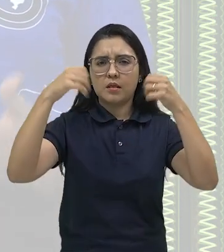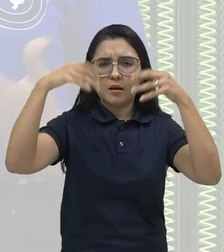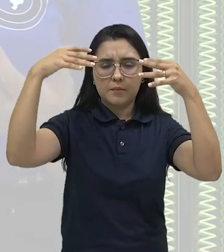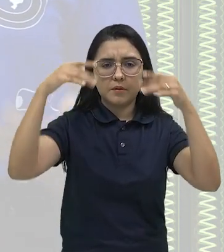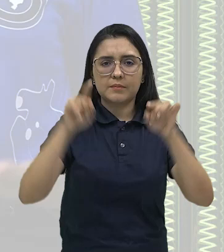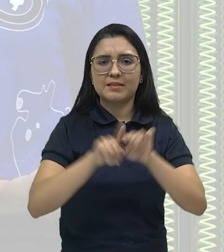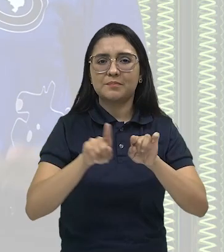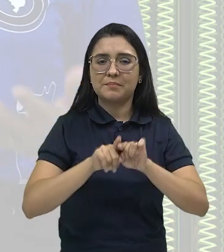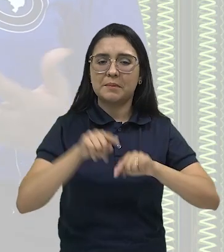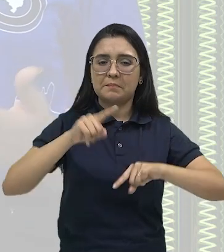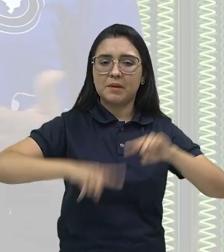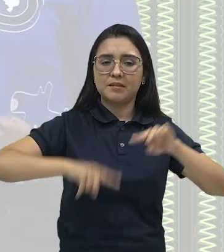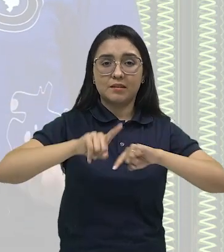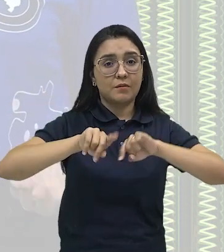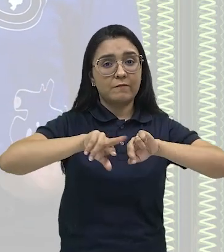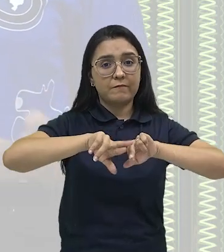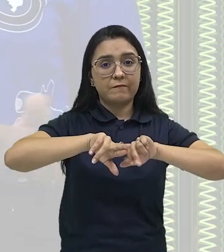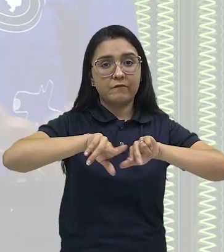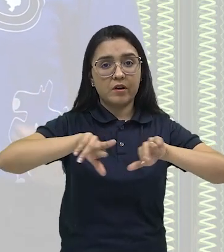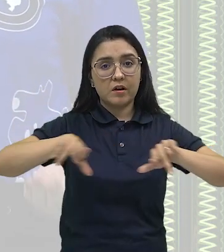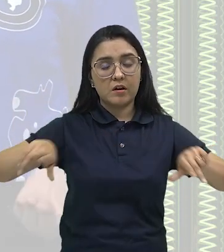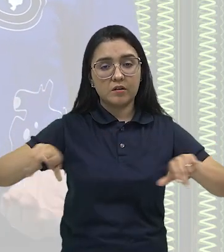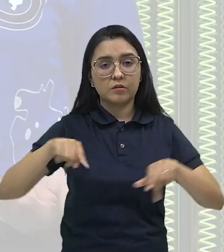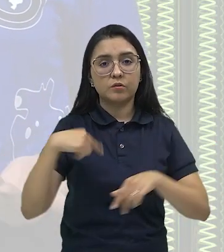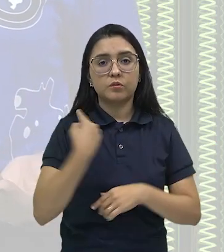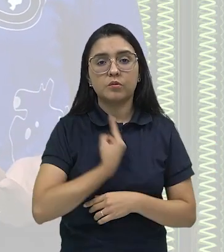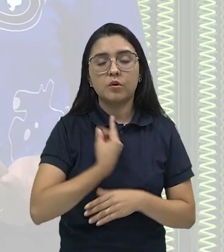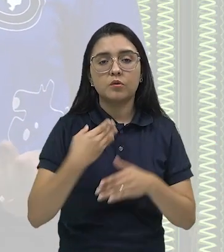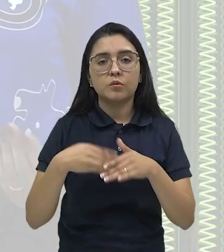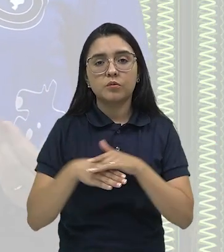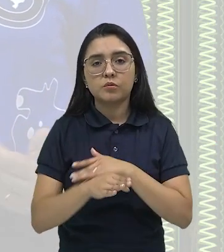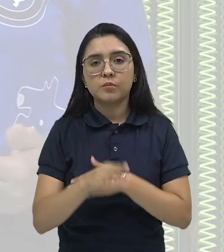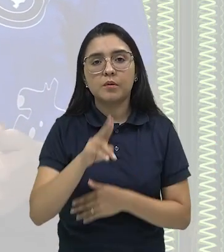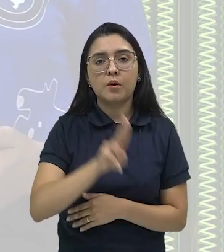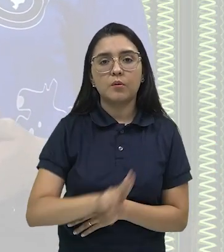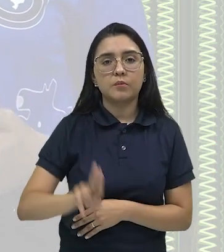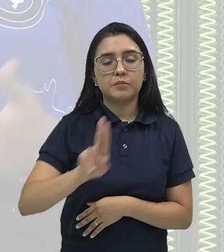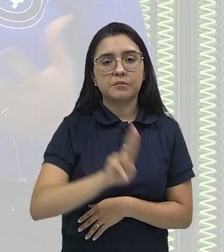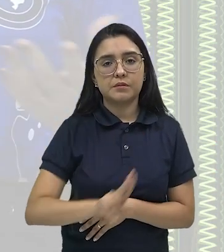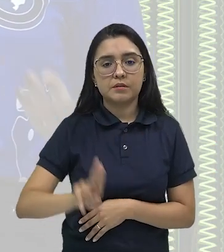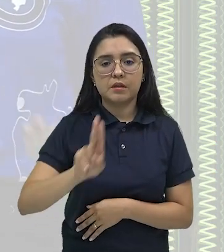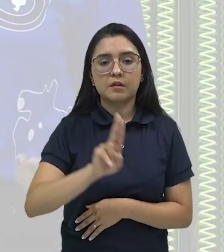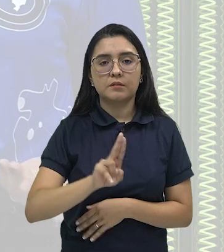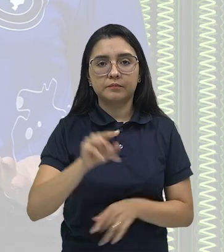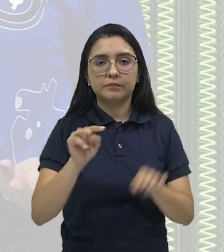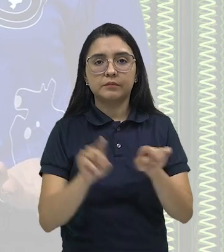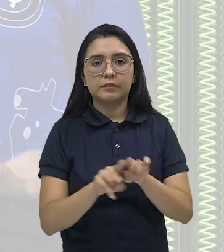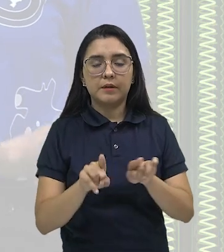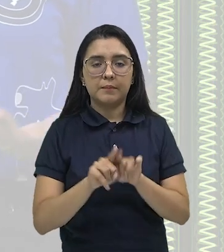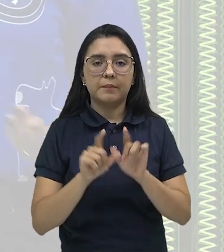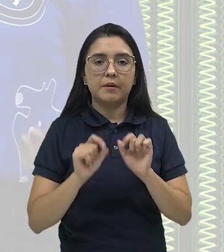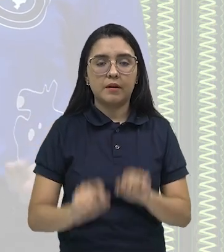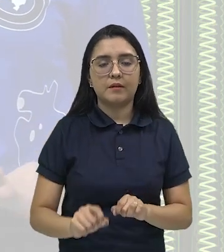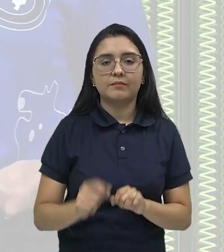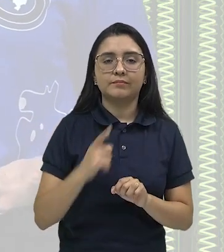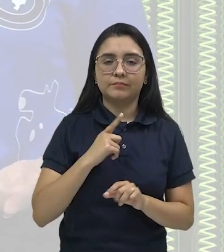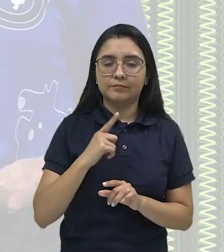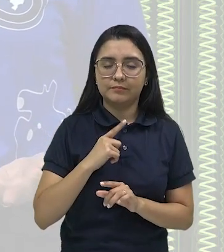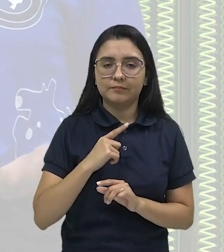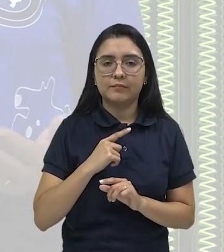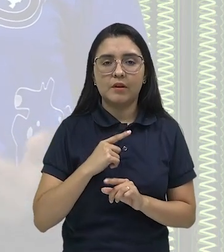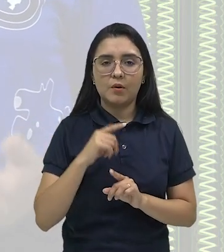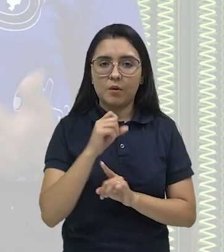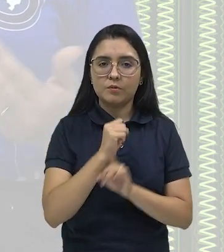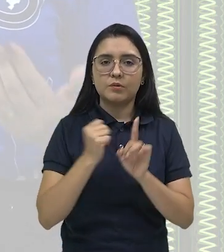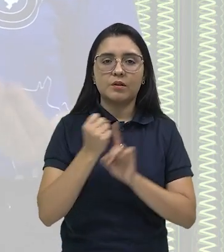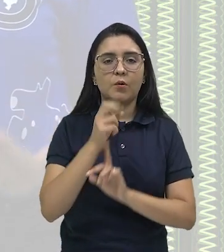também equipamentos que nós somos acostumados a utilizar, A nossa sociedade já não vive sem a energia